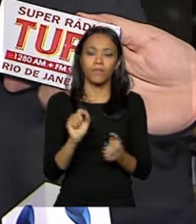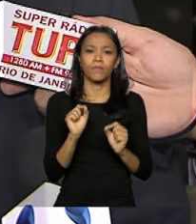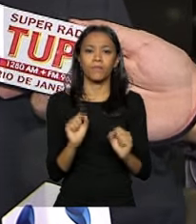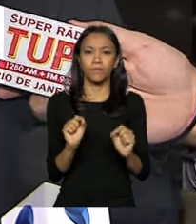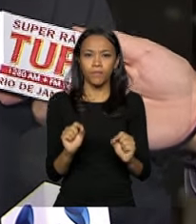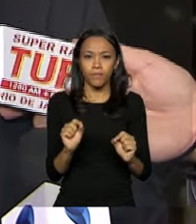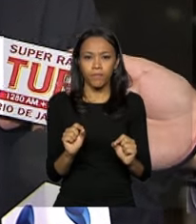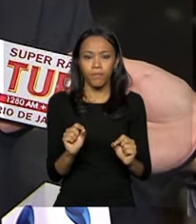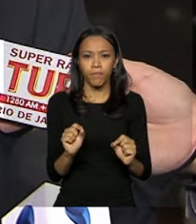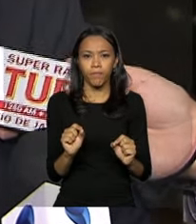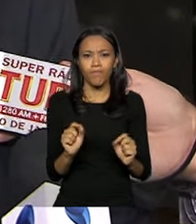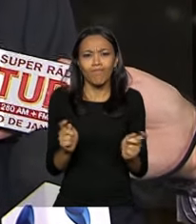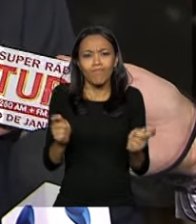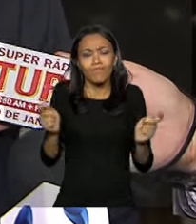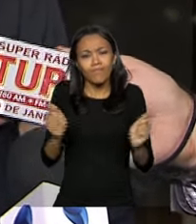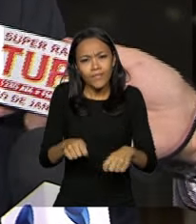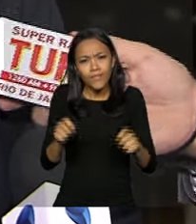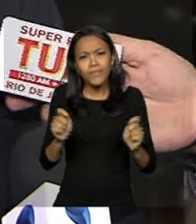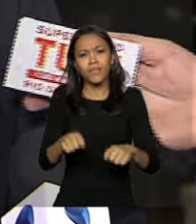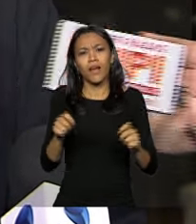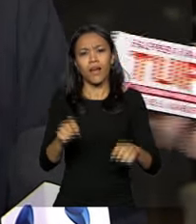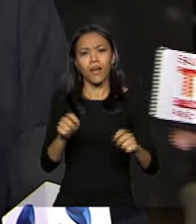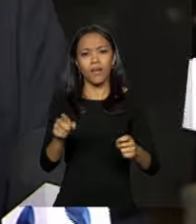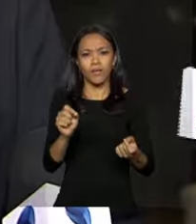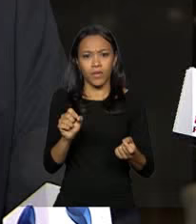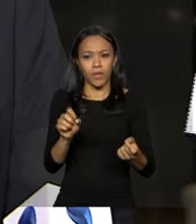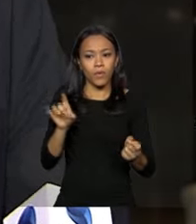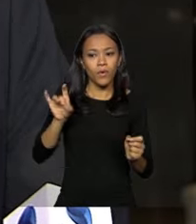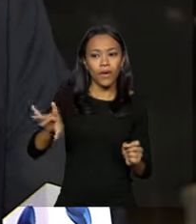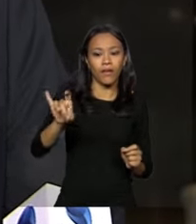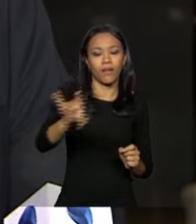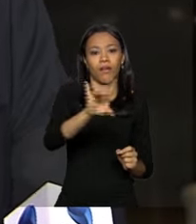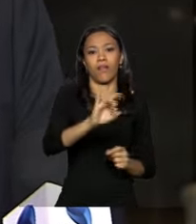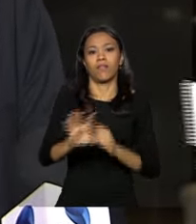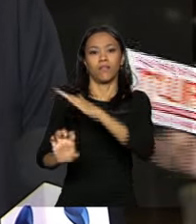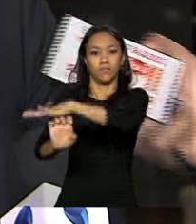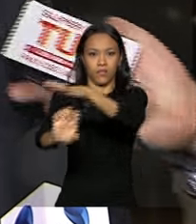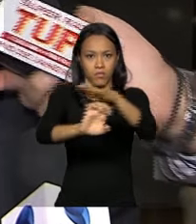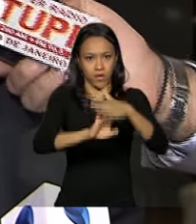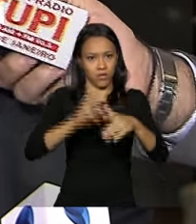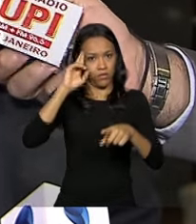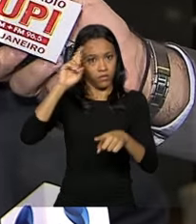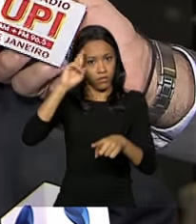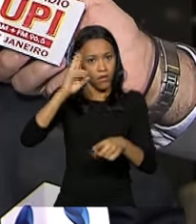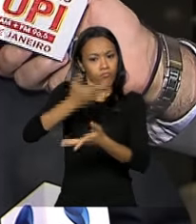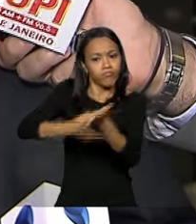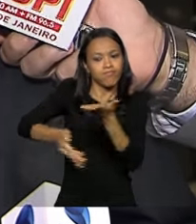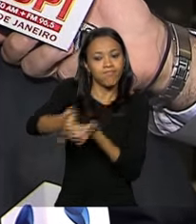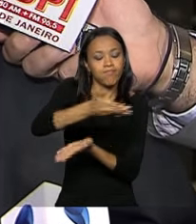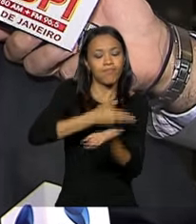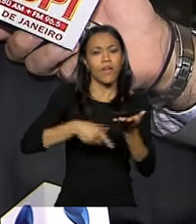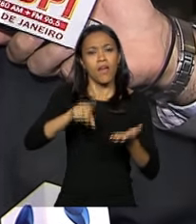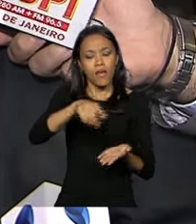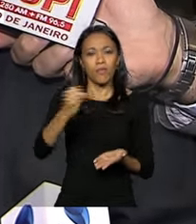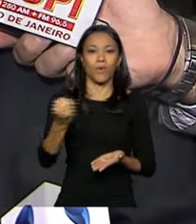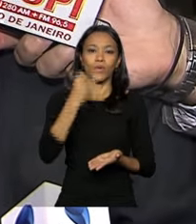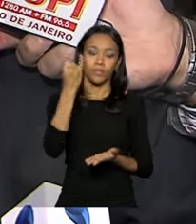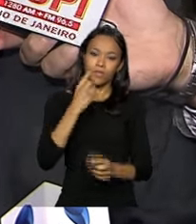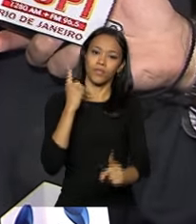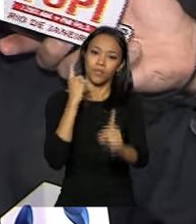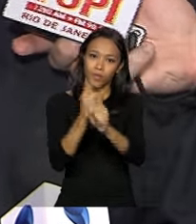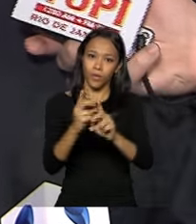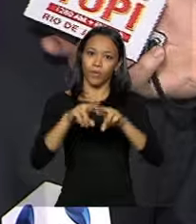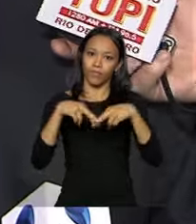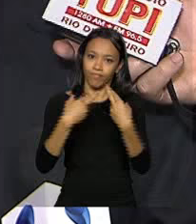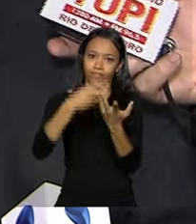forma, viabilizados pelos atores e agentes privados. Portanto, é importante fazer um encontro como